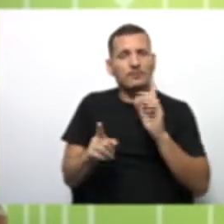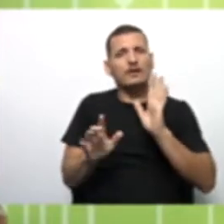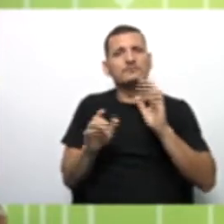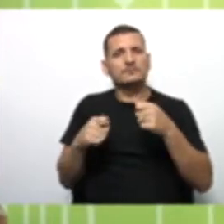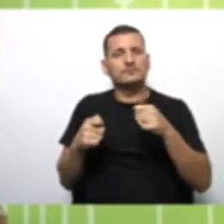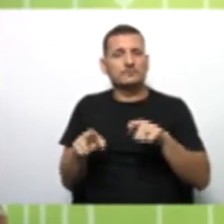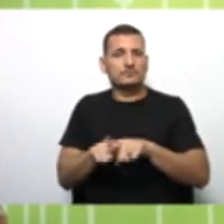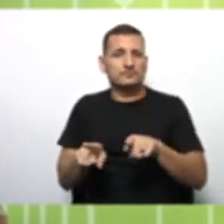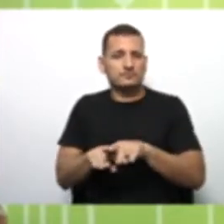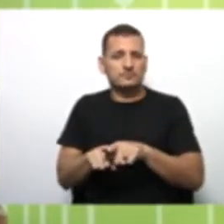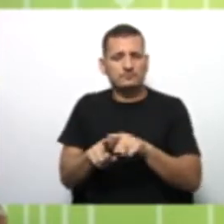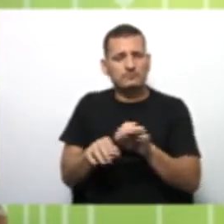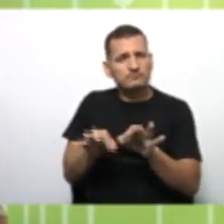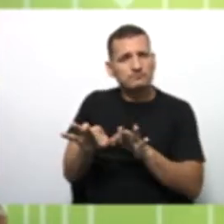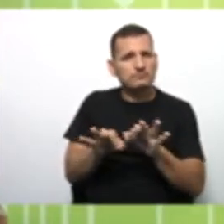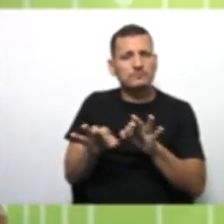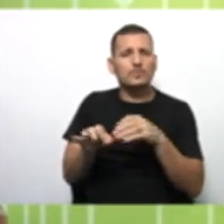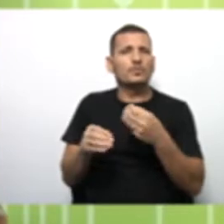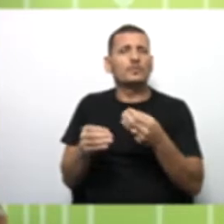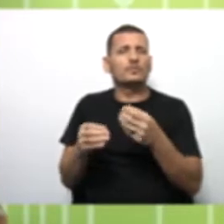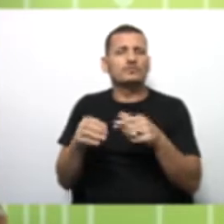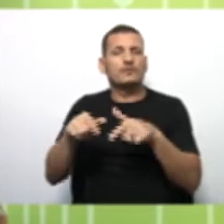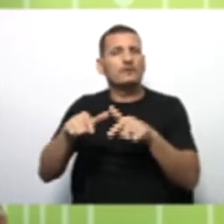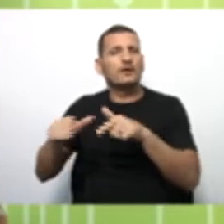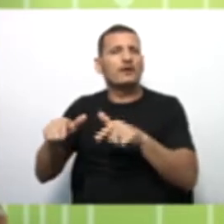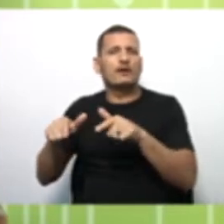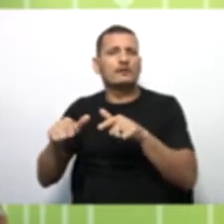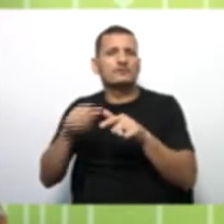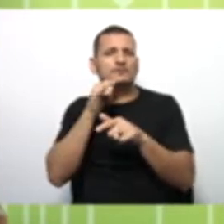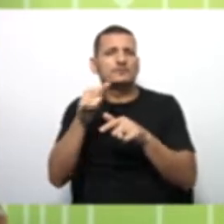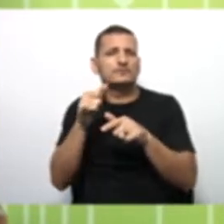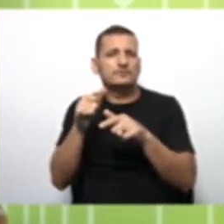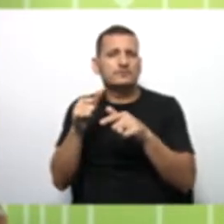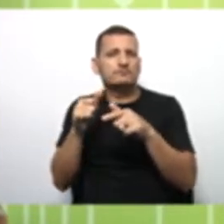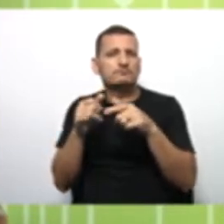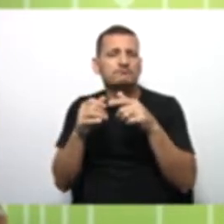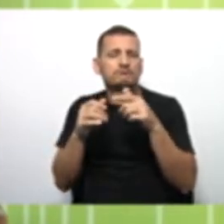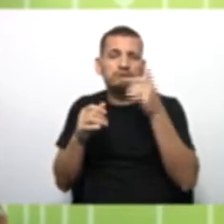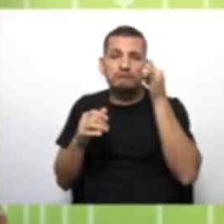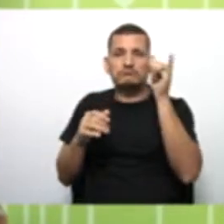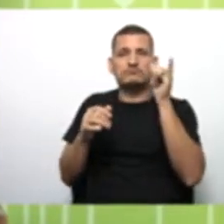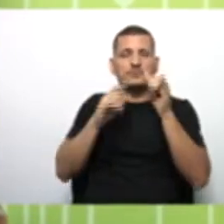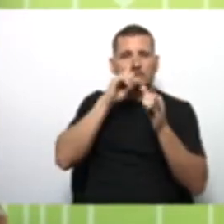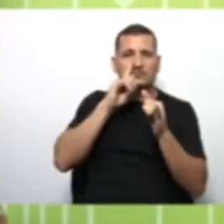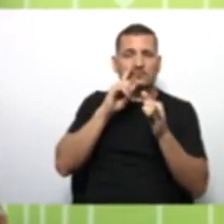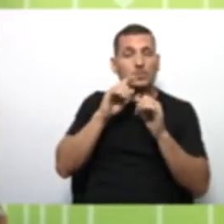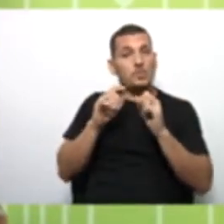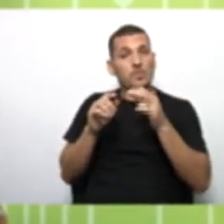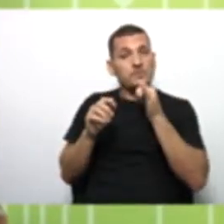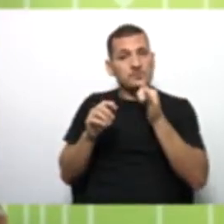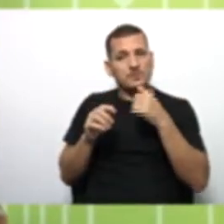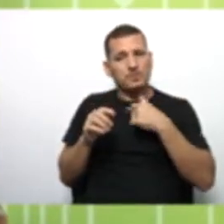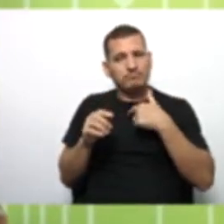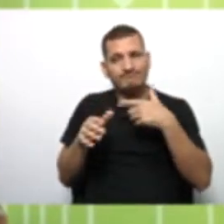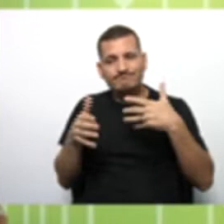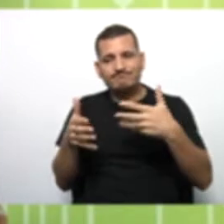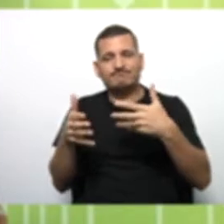vou executar tarefas para me tirar dessas situações de riscos, ou, caso eu entre nessas situações, como que eu